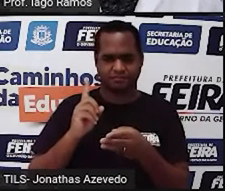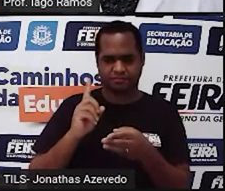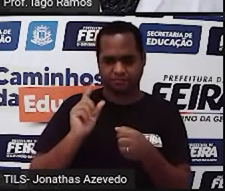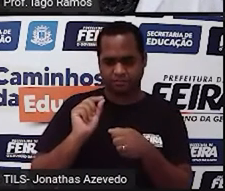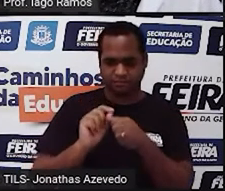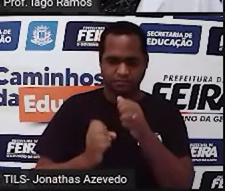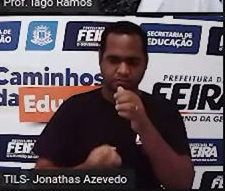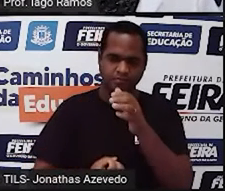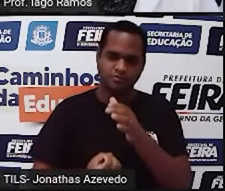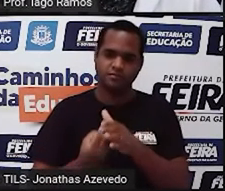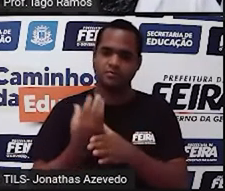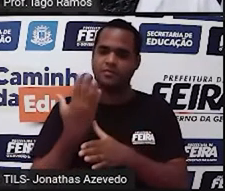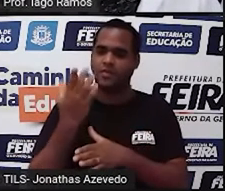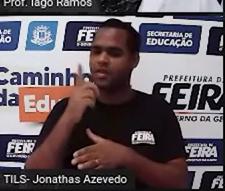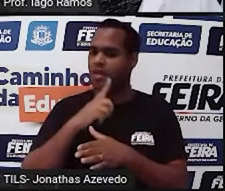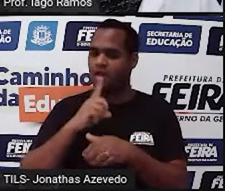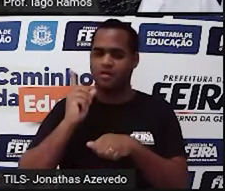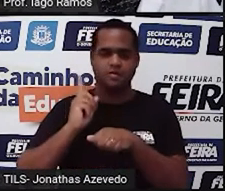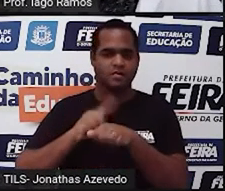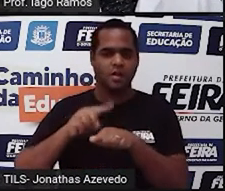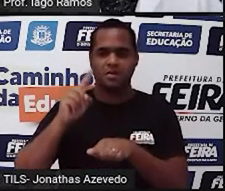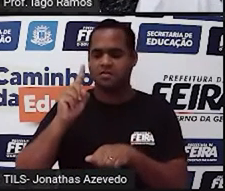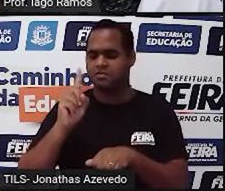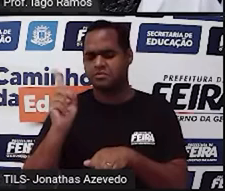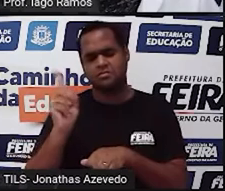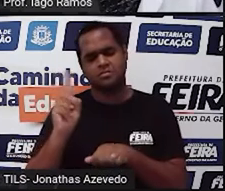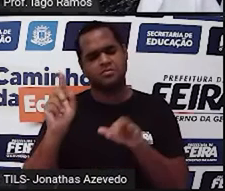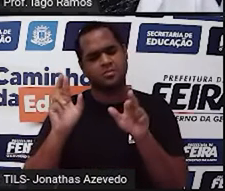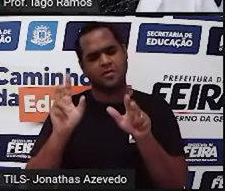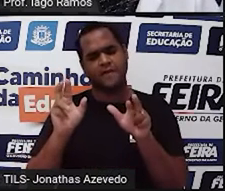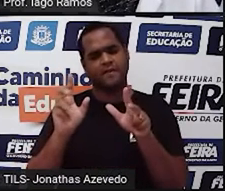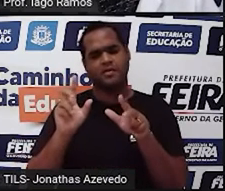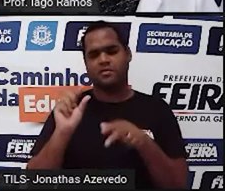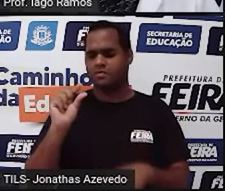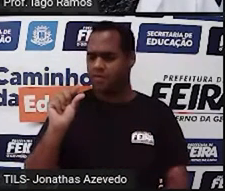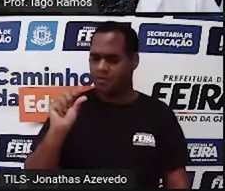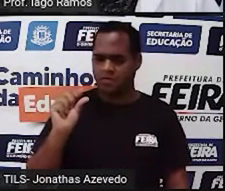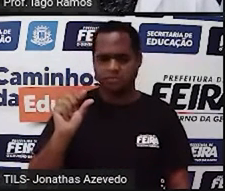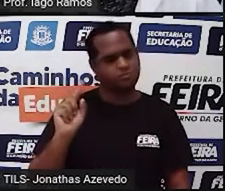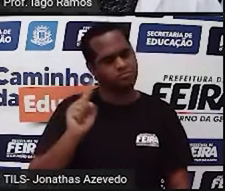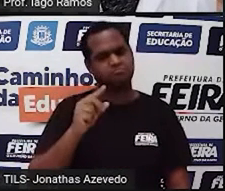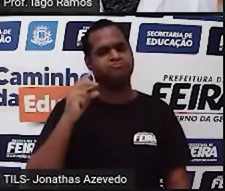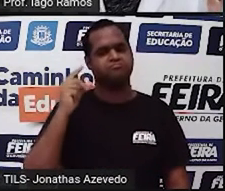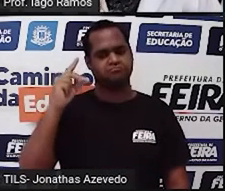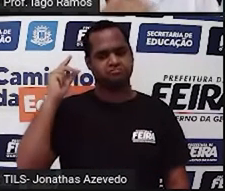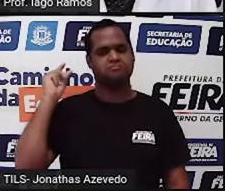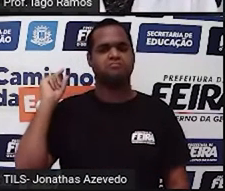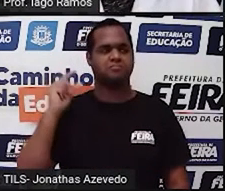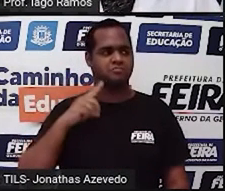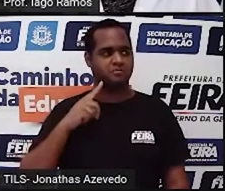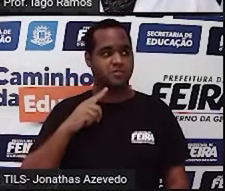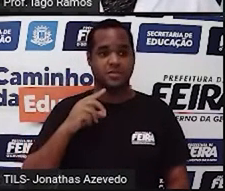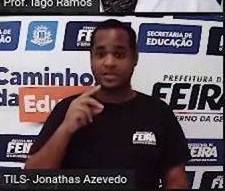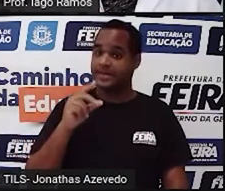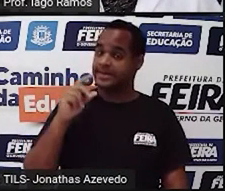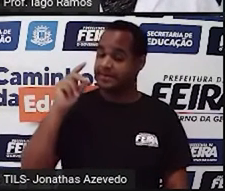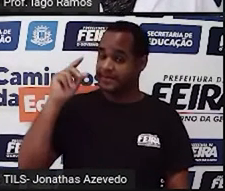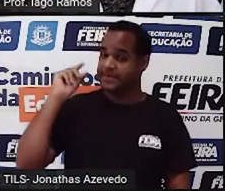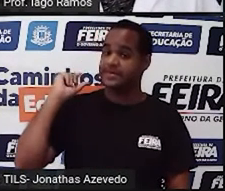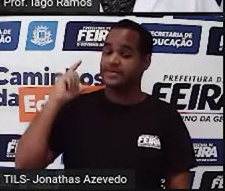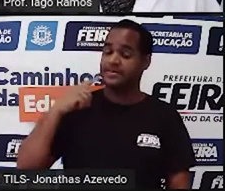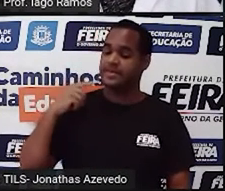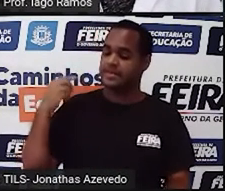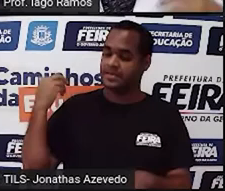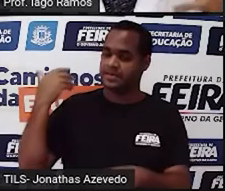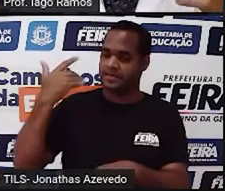Apareceu assim de repente e não foi há tão pouco tempo né então durante todo esse tempo